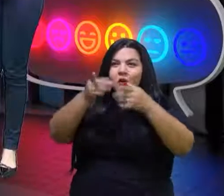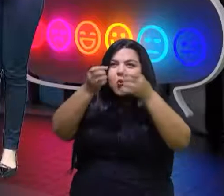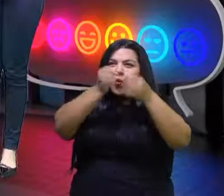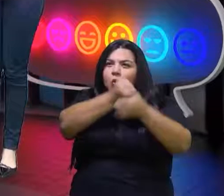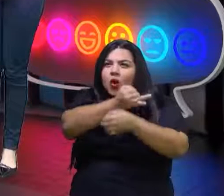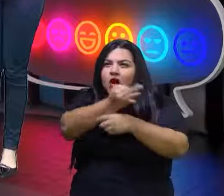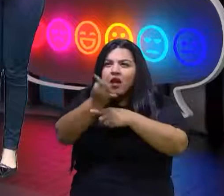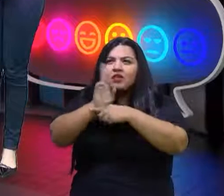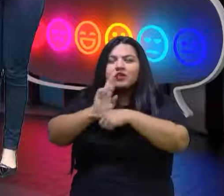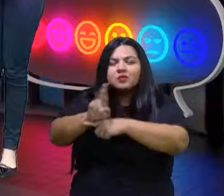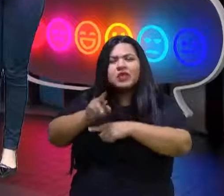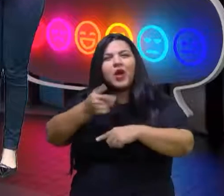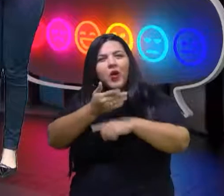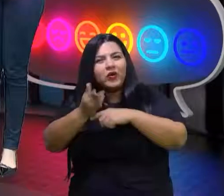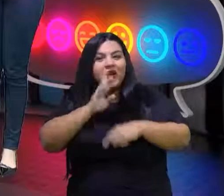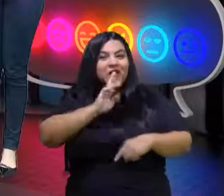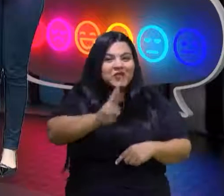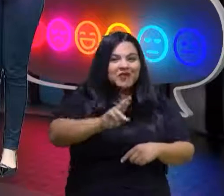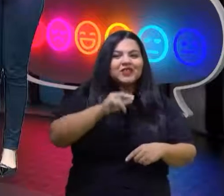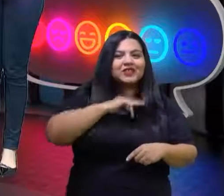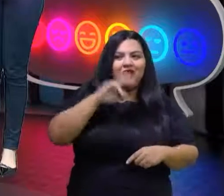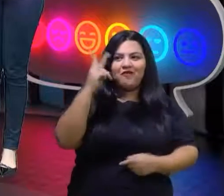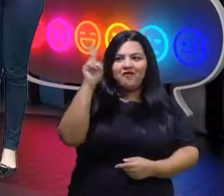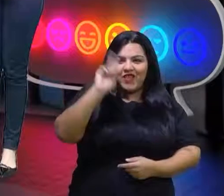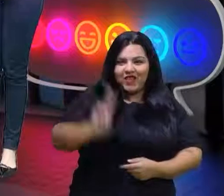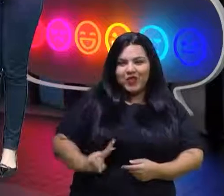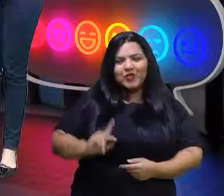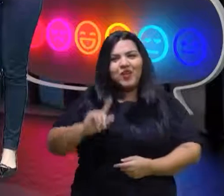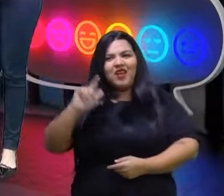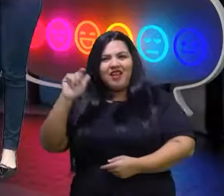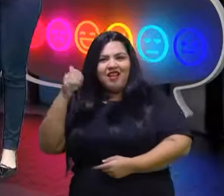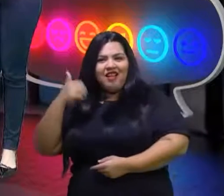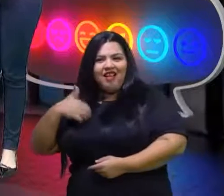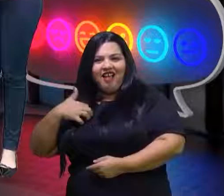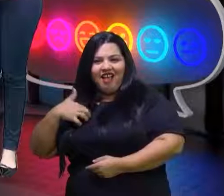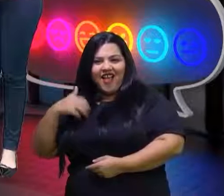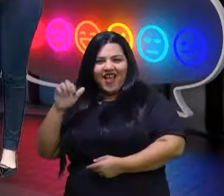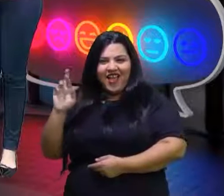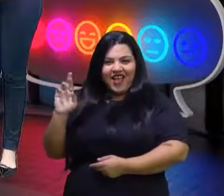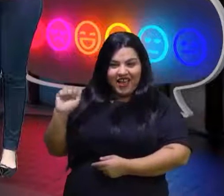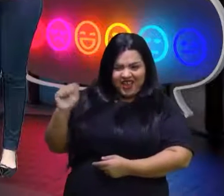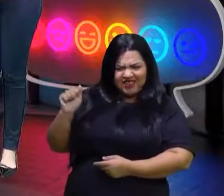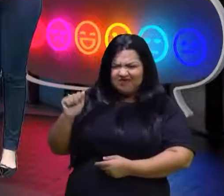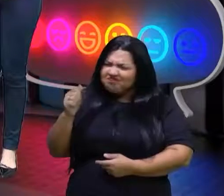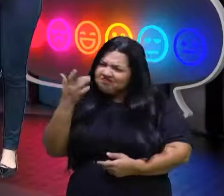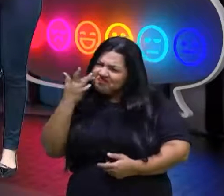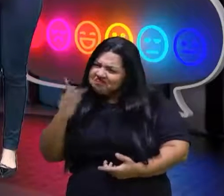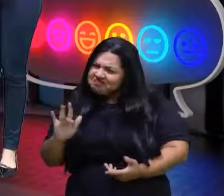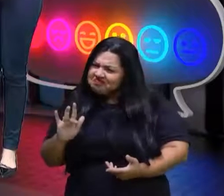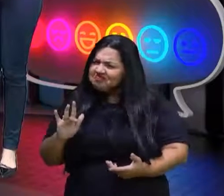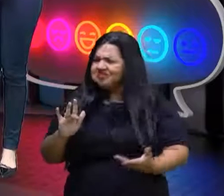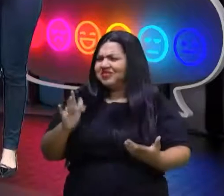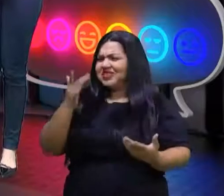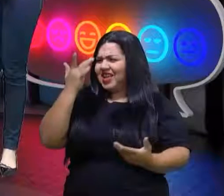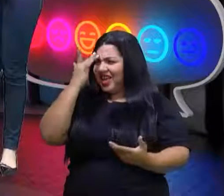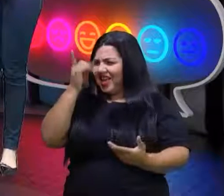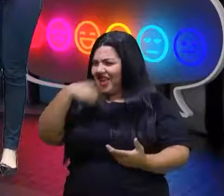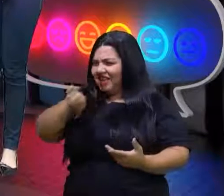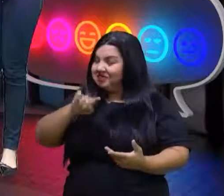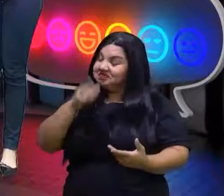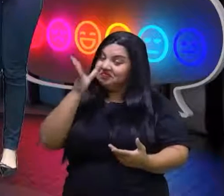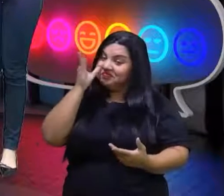dizendo que é Venezuela, que é Argentina. Não sei, será que ele está presente nesses lugares? É